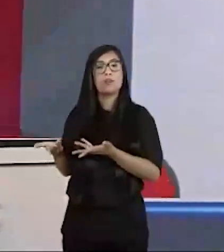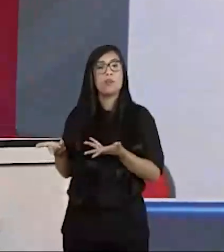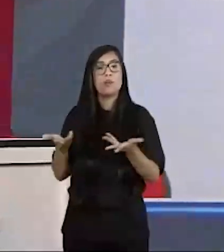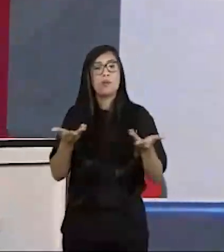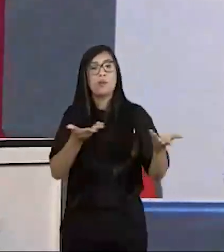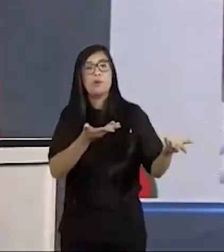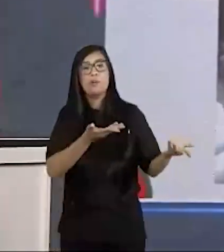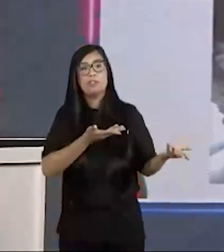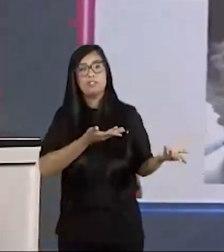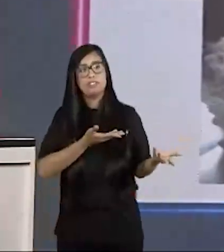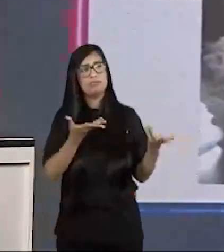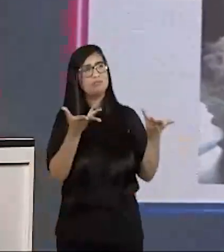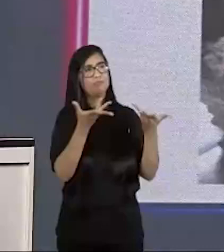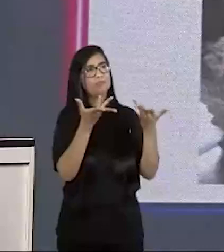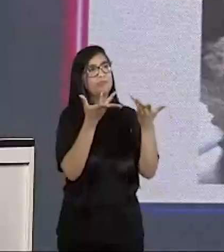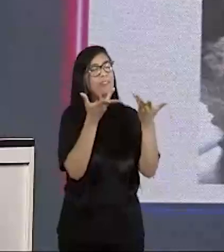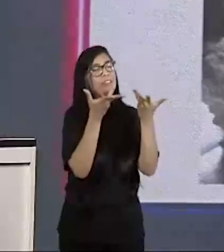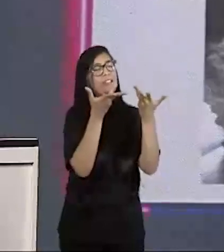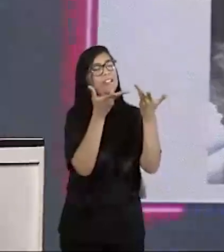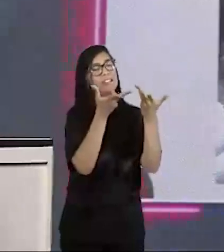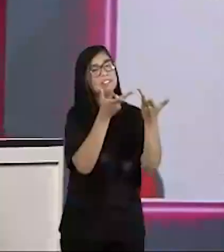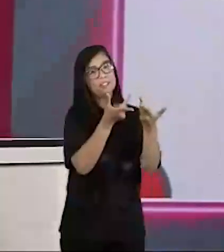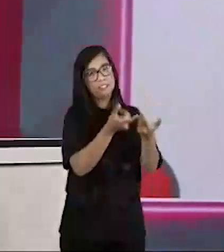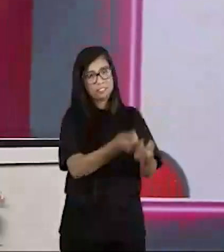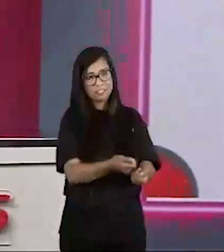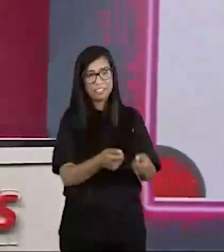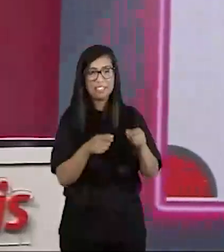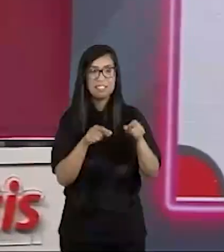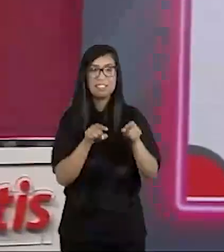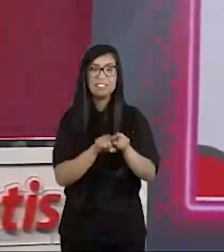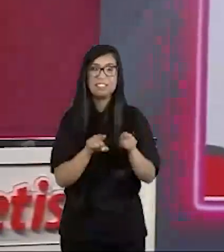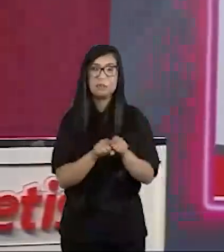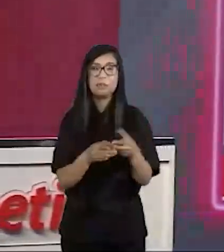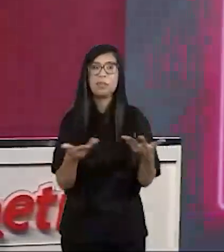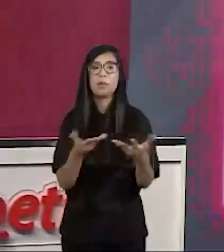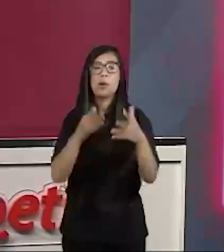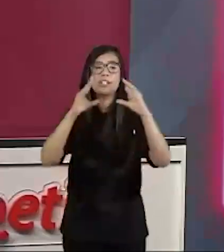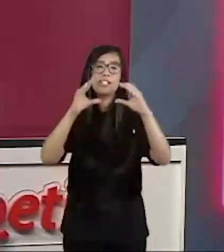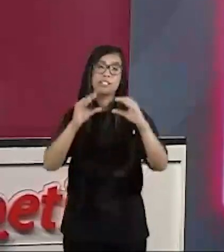da noite, que vem de forma especial nos